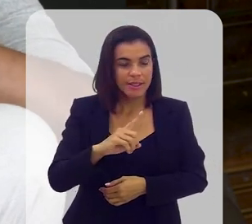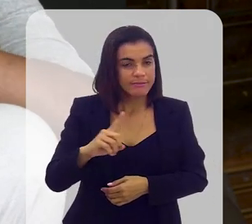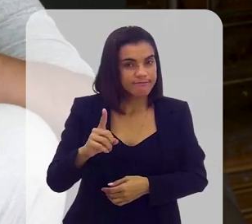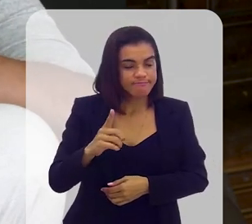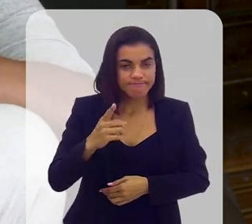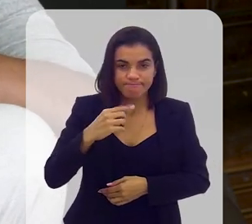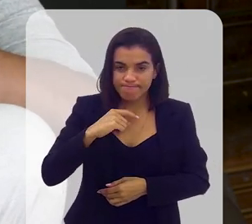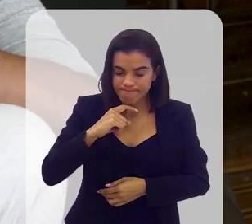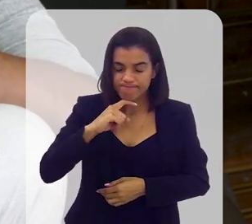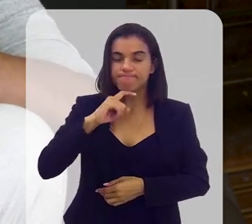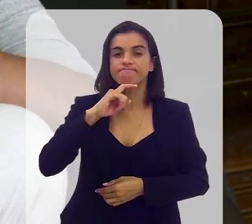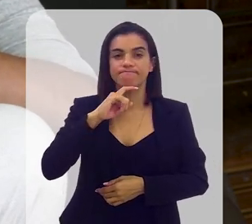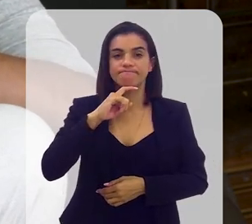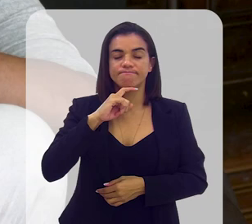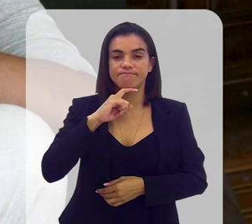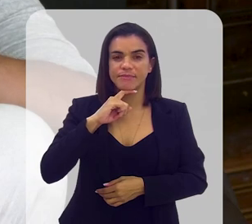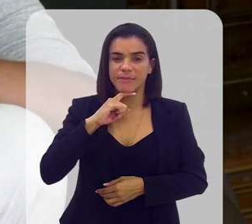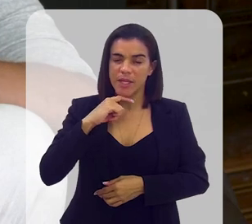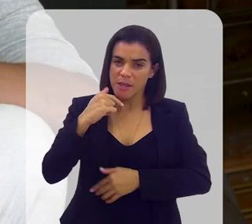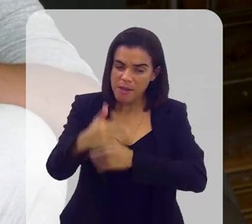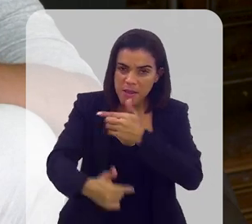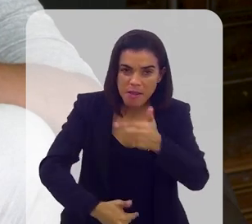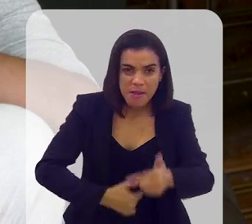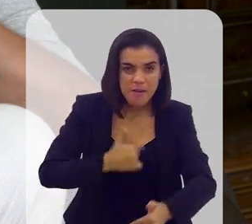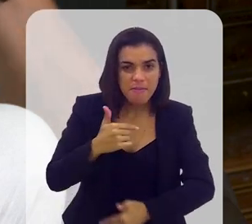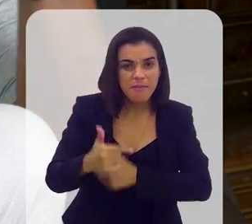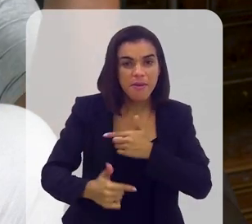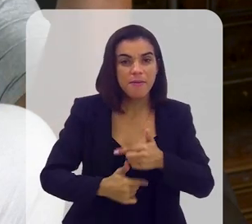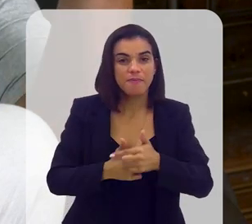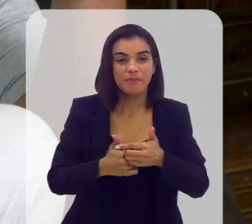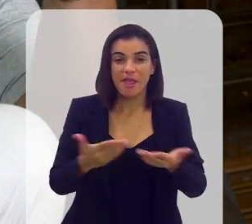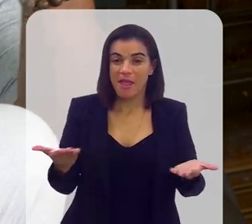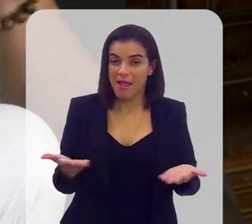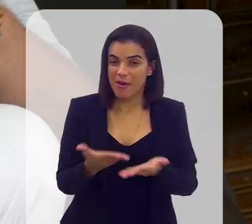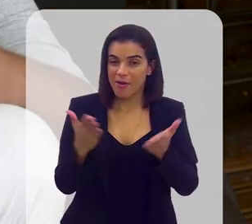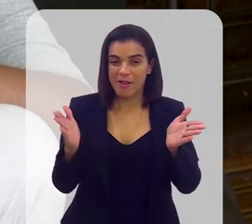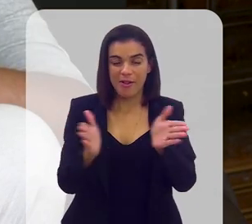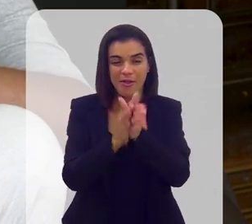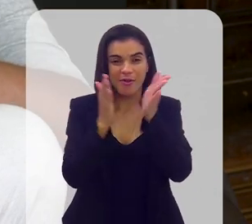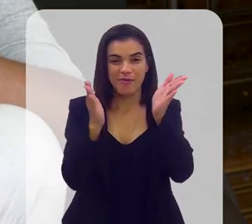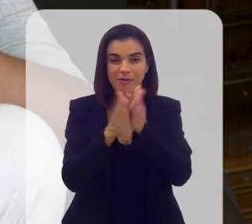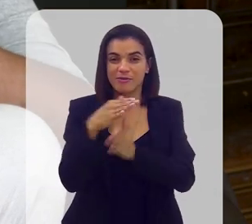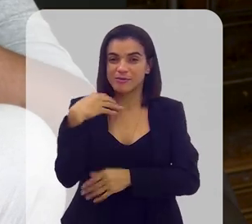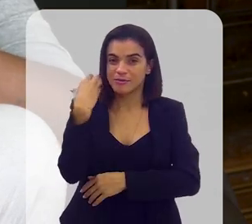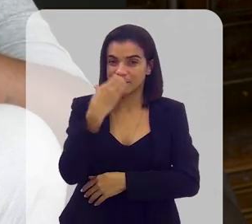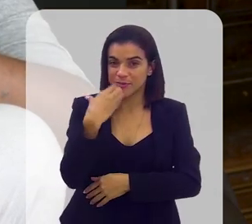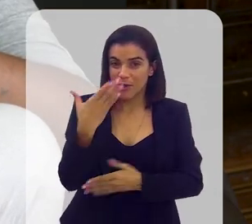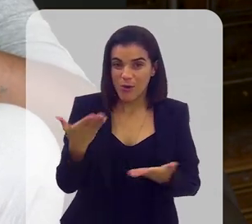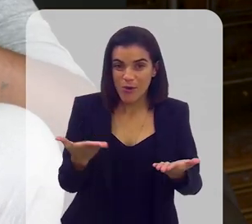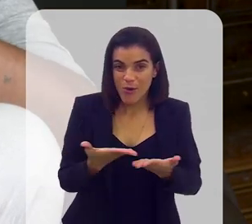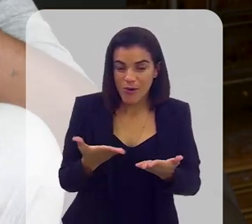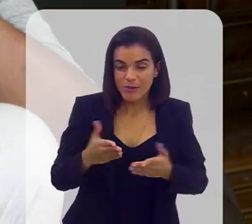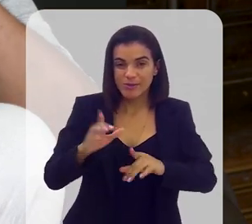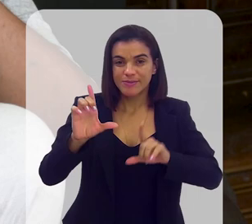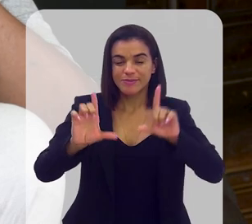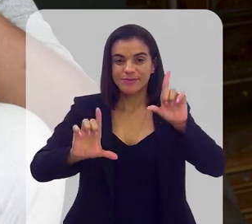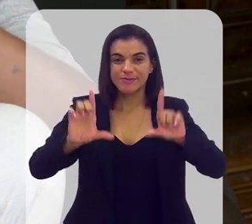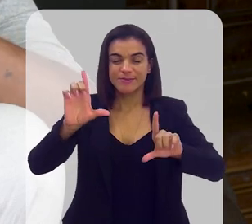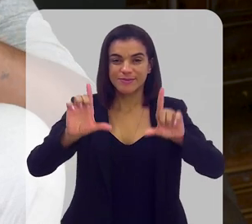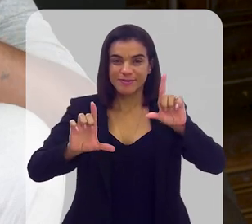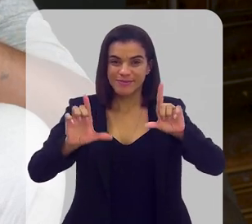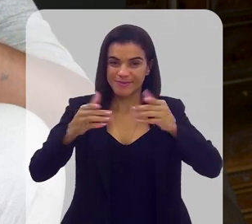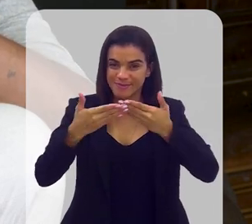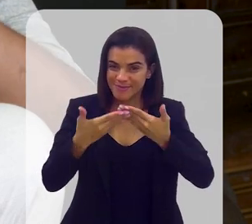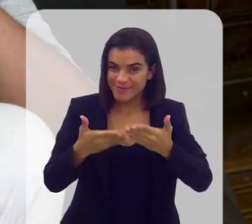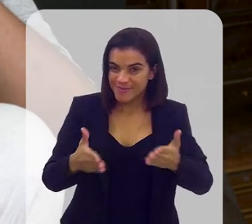Levanta a sua bola, cai para dentro e vamos juntos. Esse é o Louvor Som. Hoje, no nosso programa,